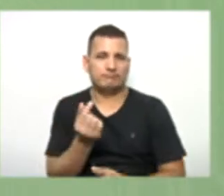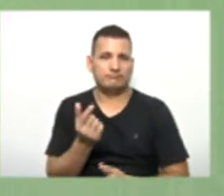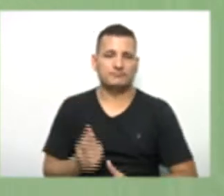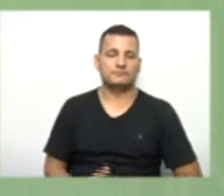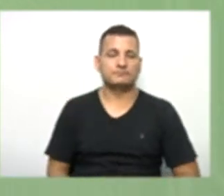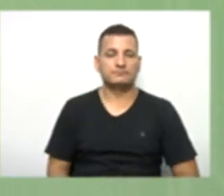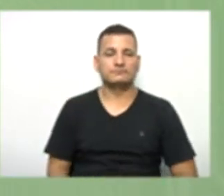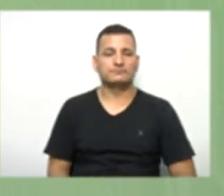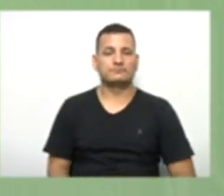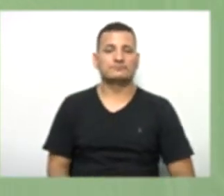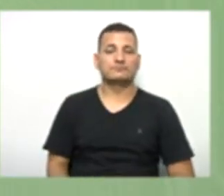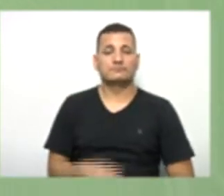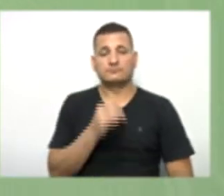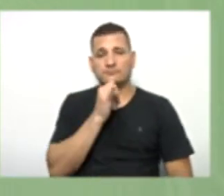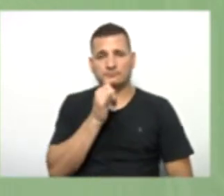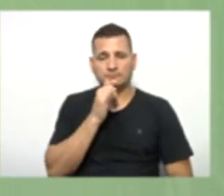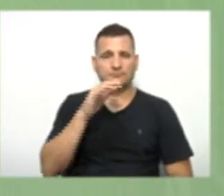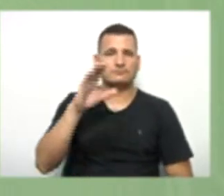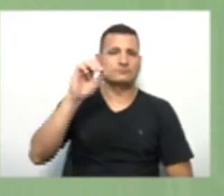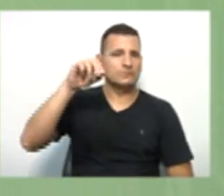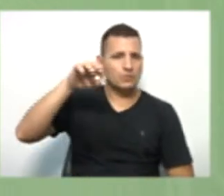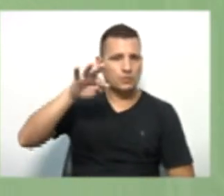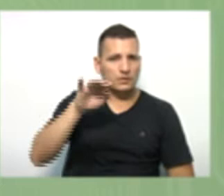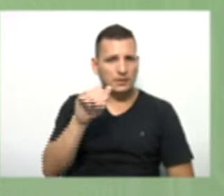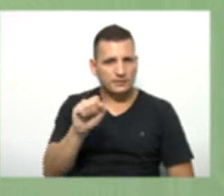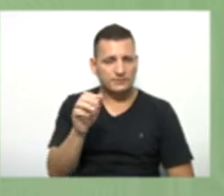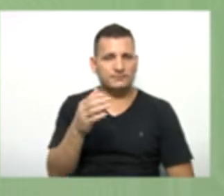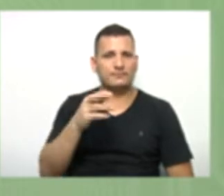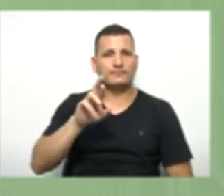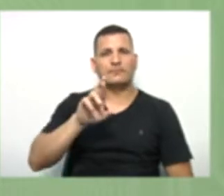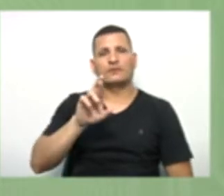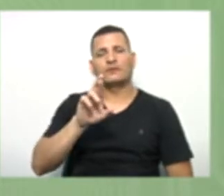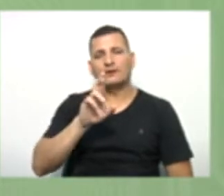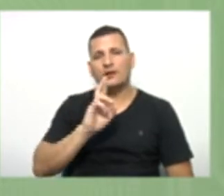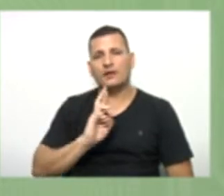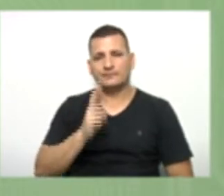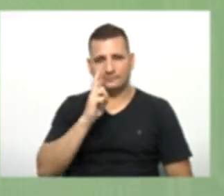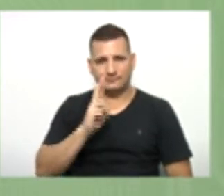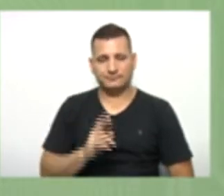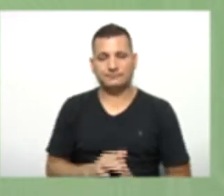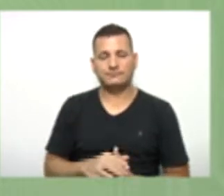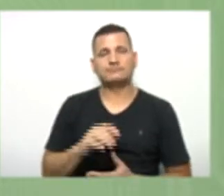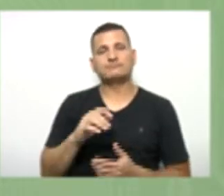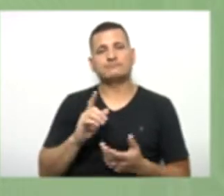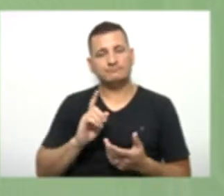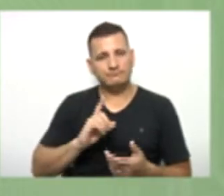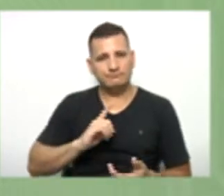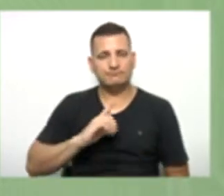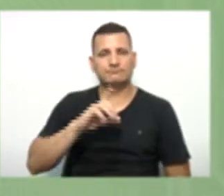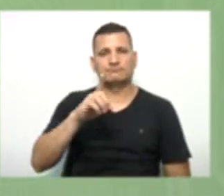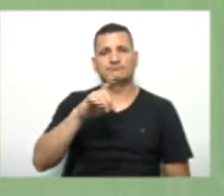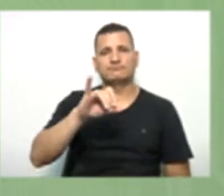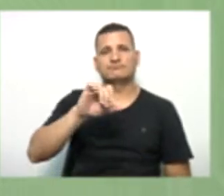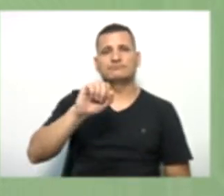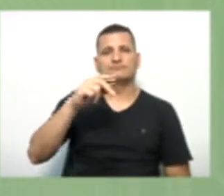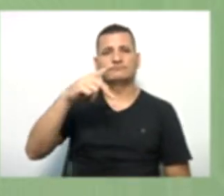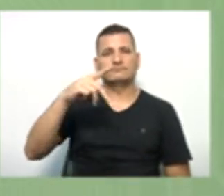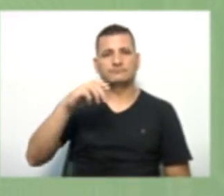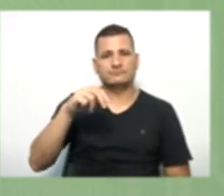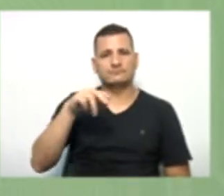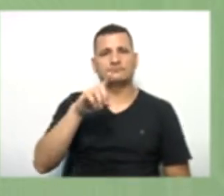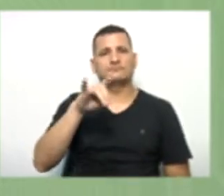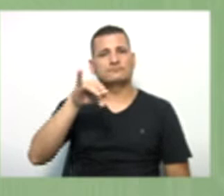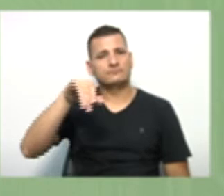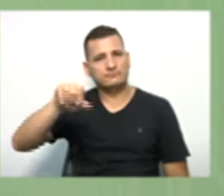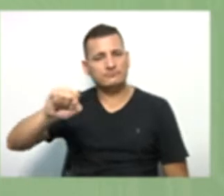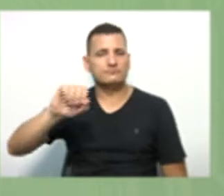São exemplos de contas de resultado. Então, nós temos lá dispêndios e despesas com salários, né?